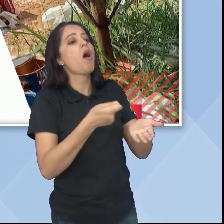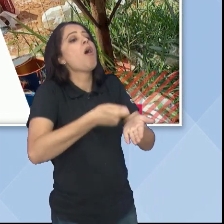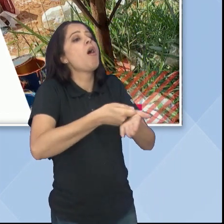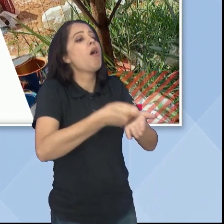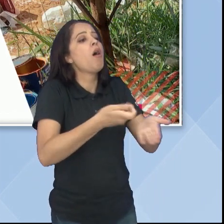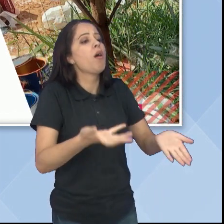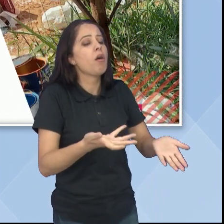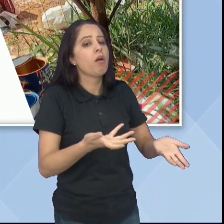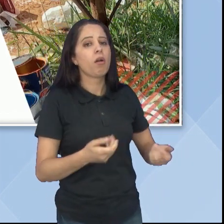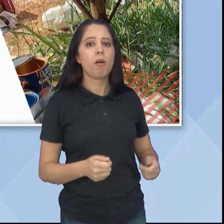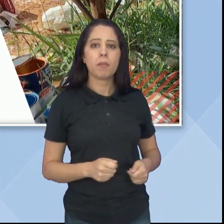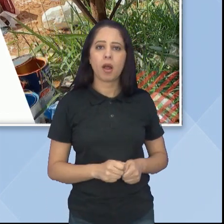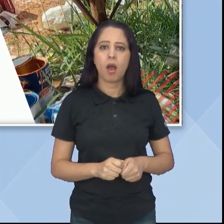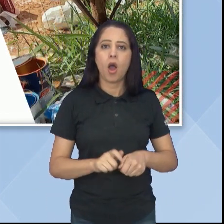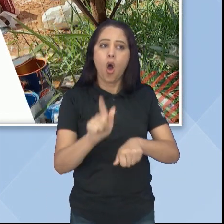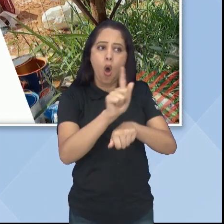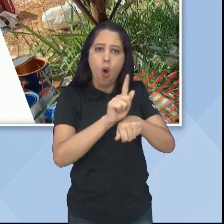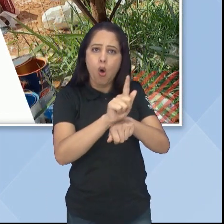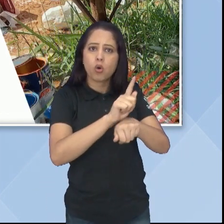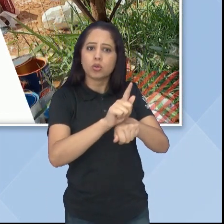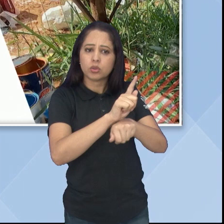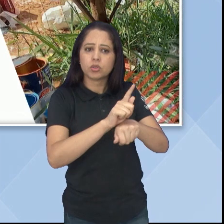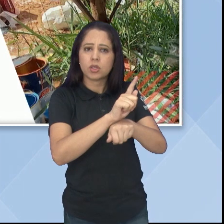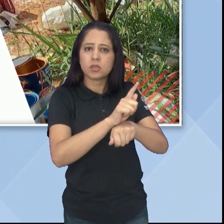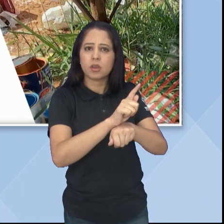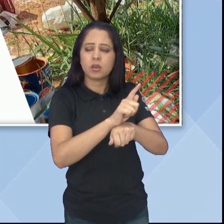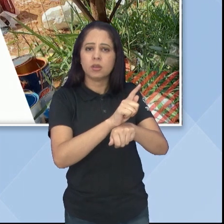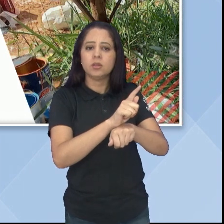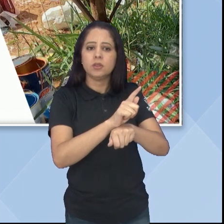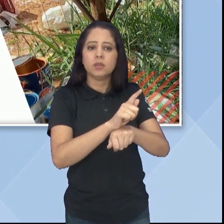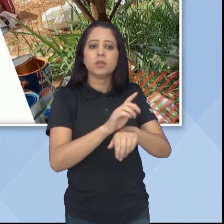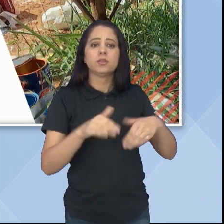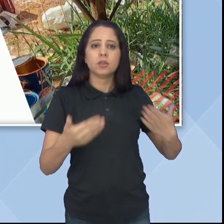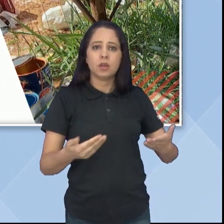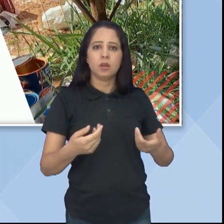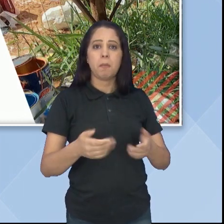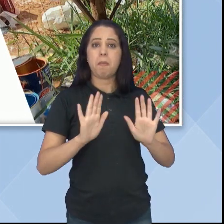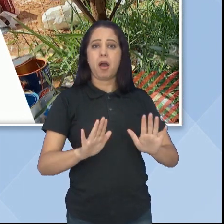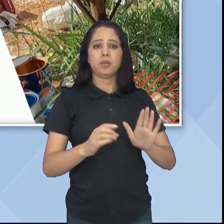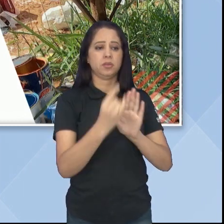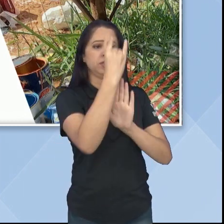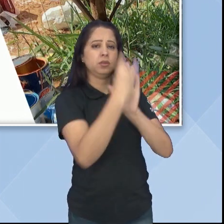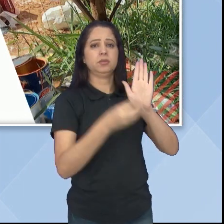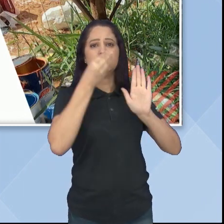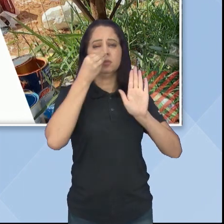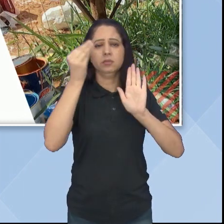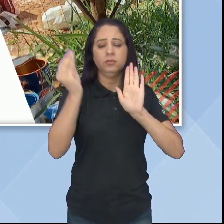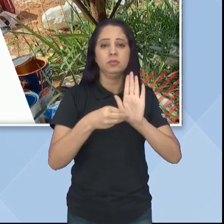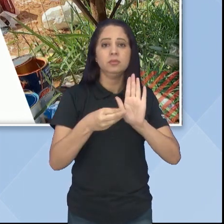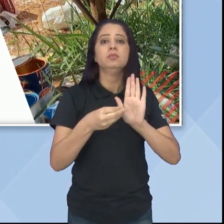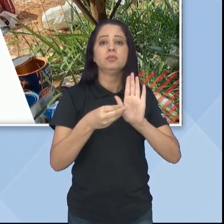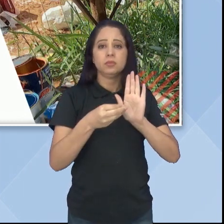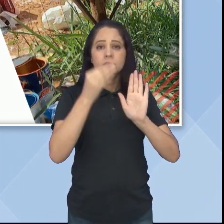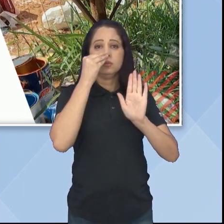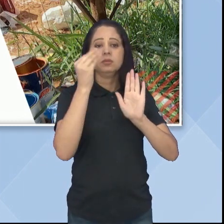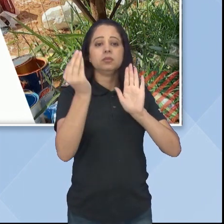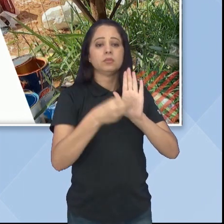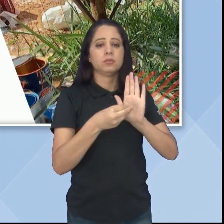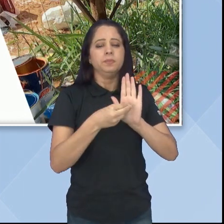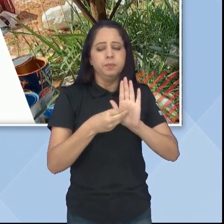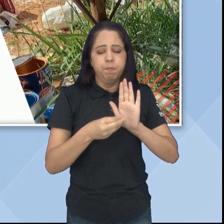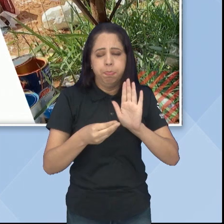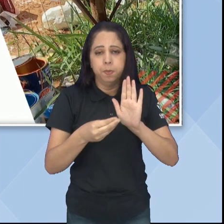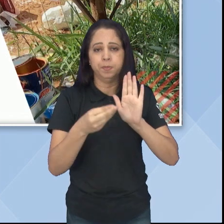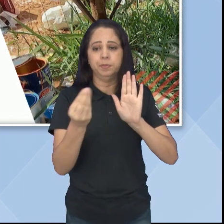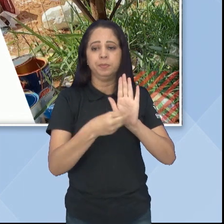gestor, né, definir junto com a empresa para onde vai. Rejeitaram o nosso requerimento, viu, Juliana? Rejeitaram. Então, por